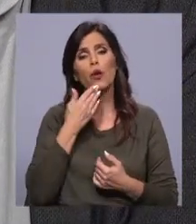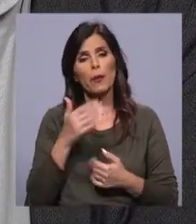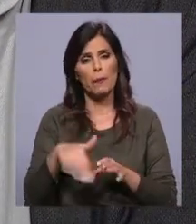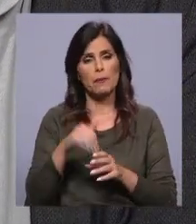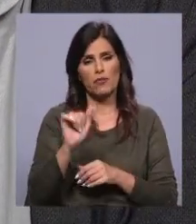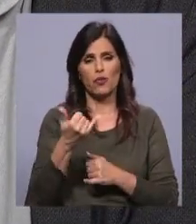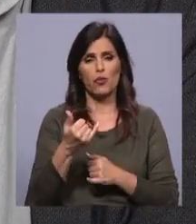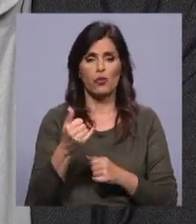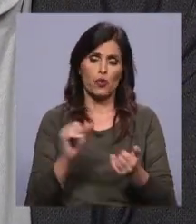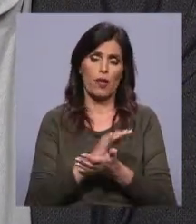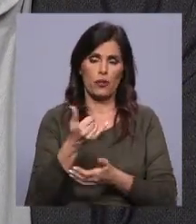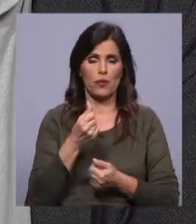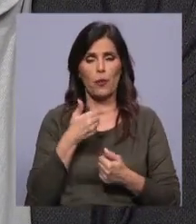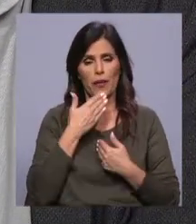obrigada boa noite